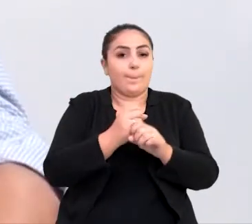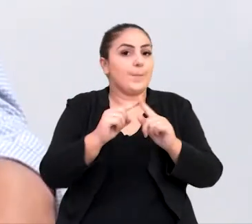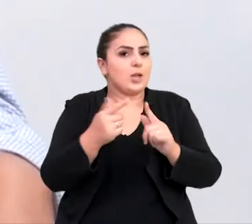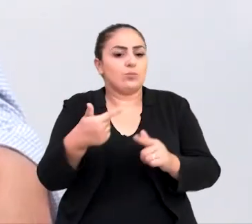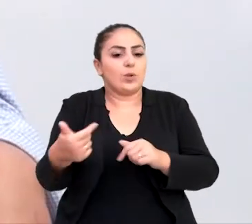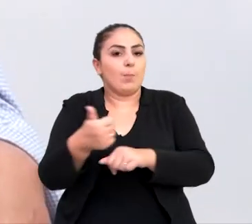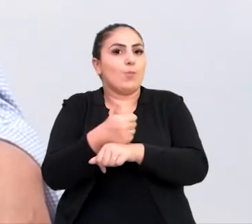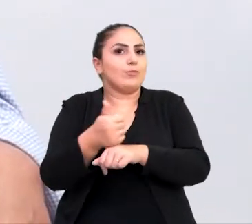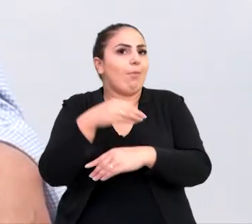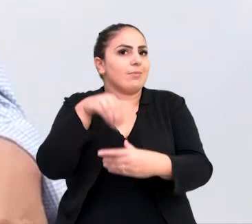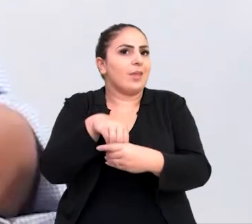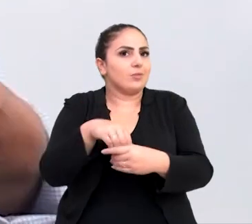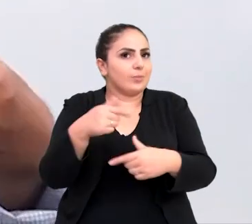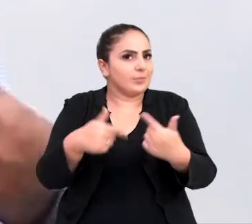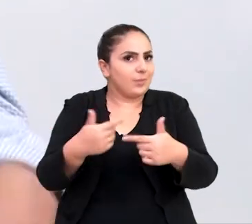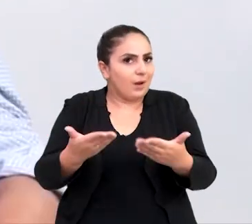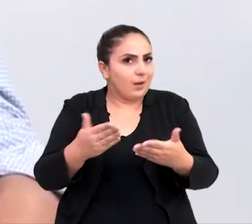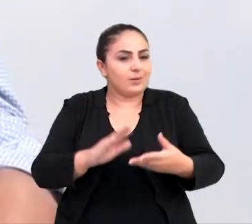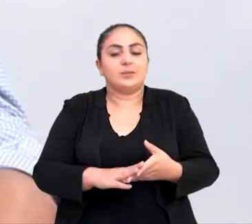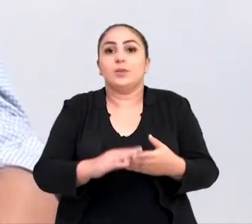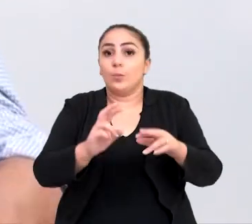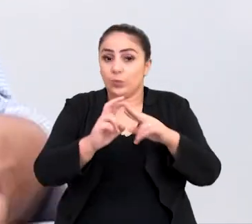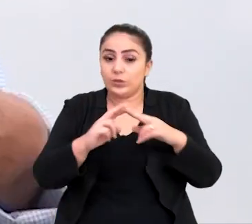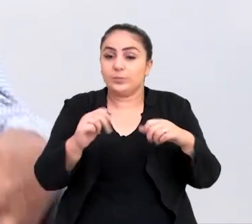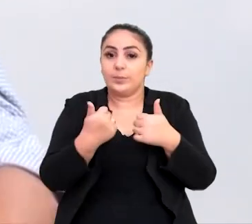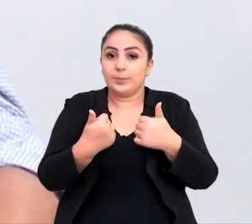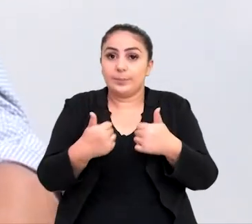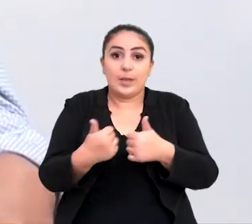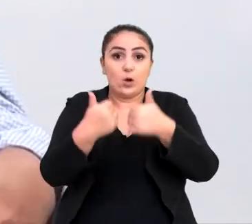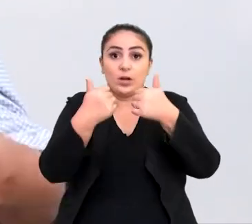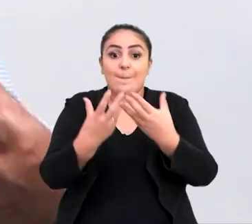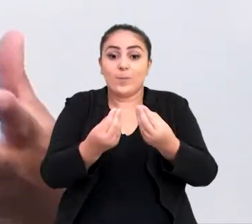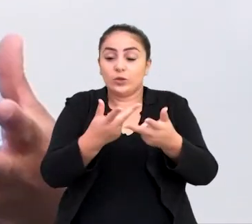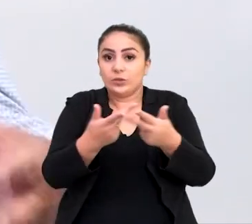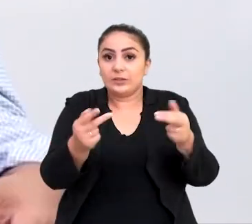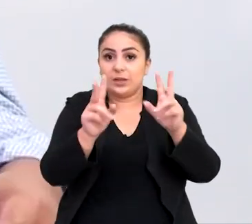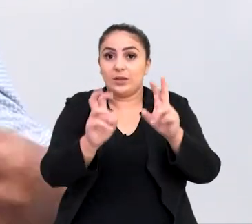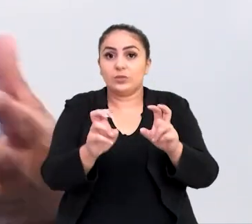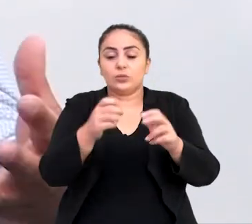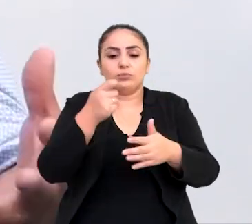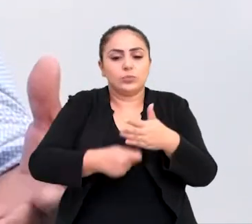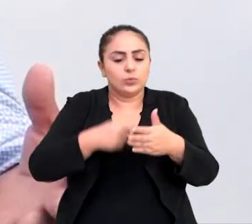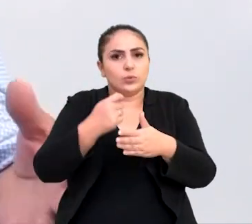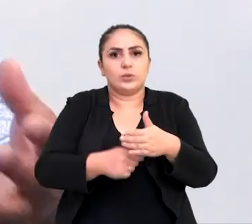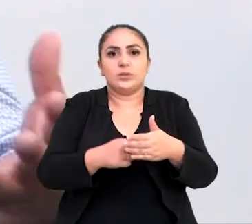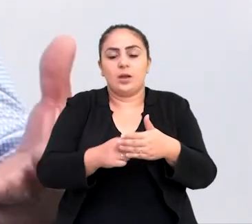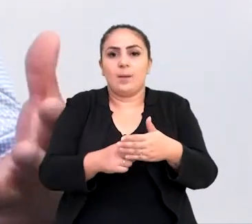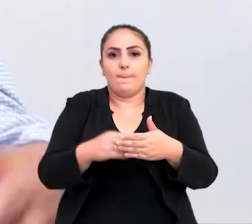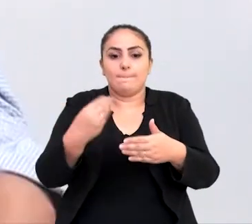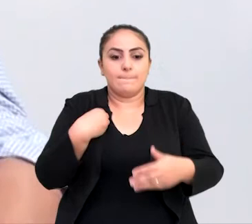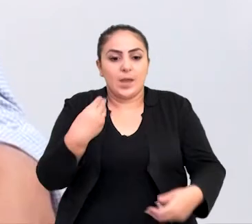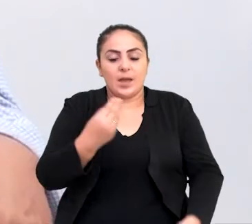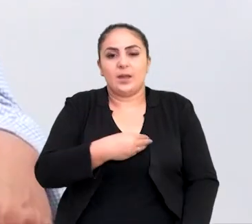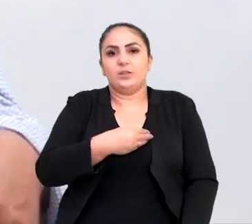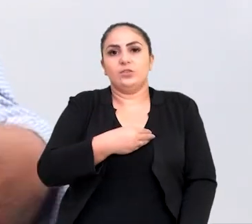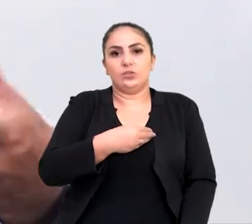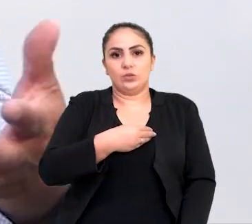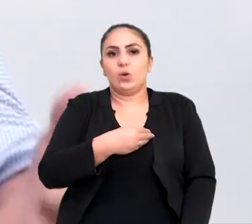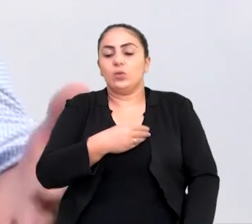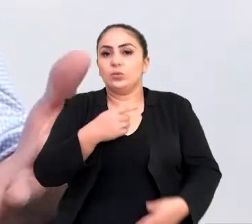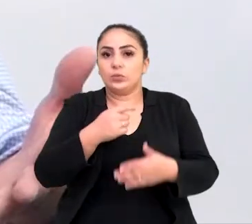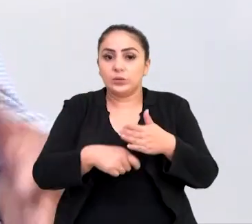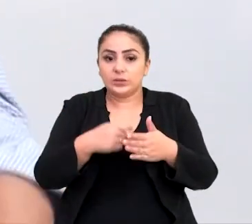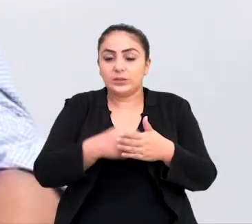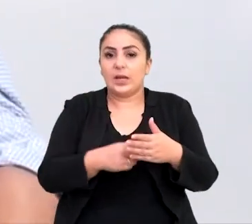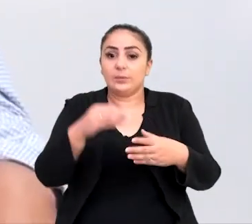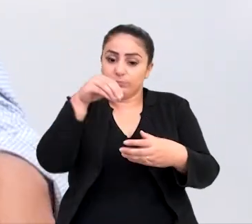tem profissionais lá dentro. Então nós precisamos melhorar muito essa parte, botar profissional, botar os médicos, botar os